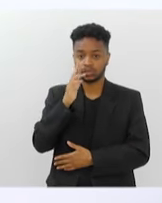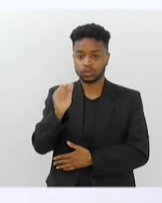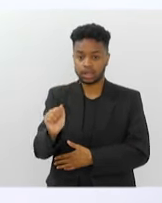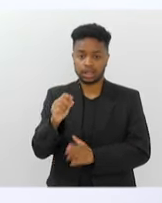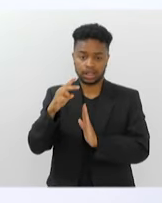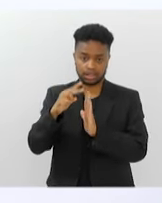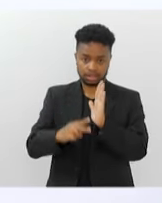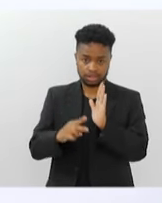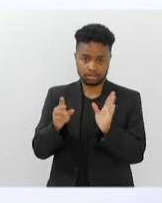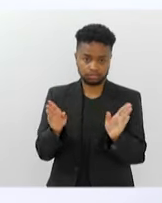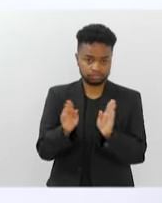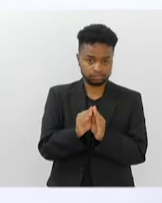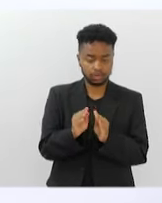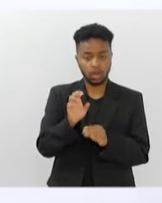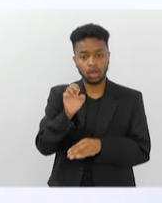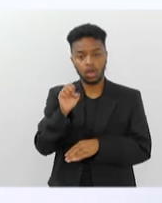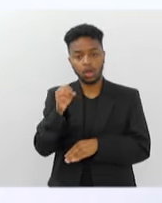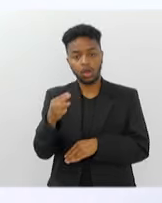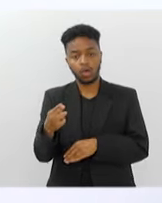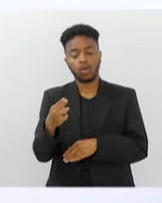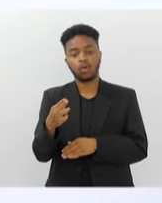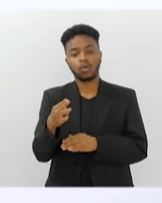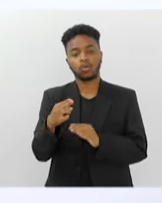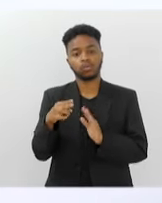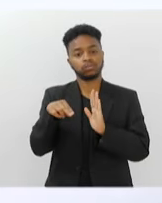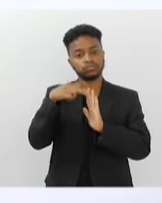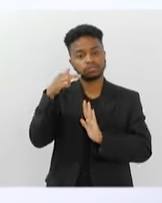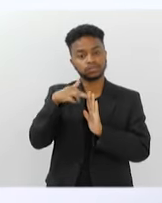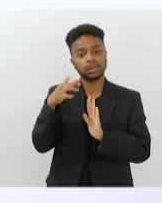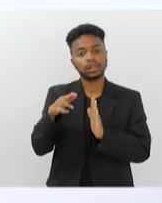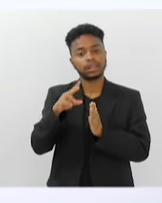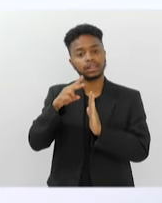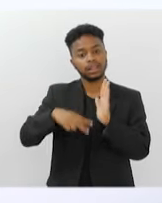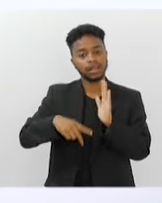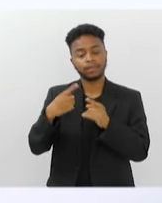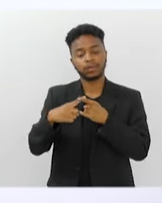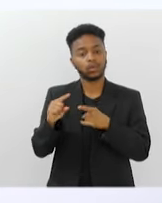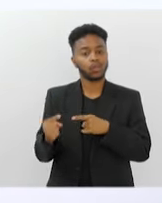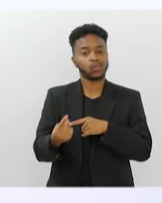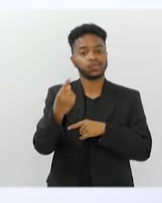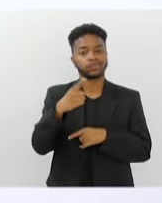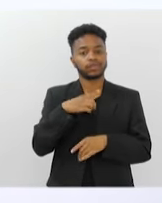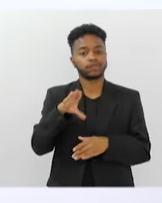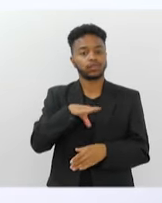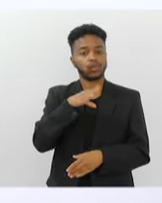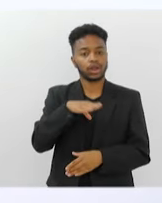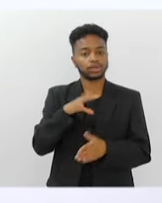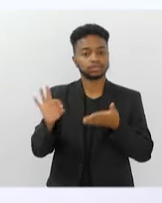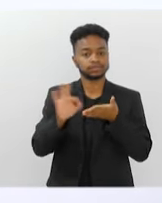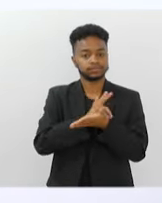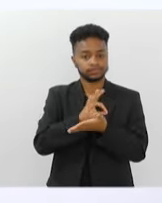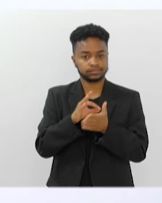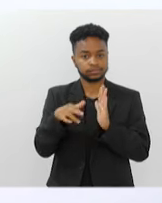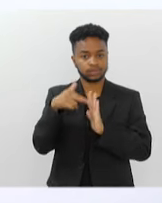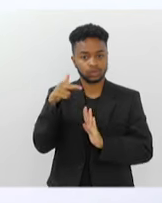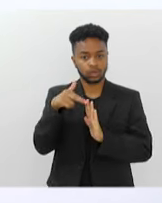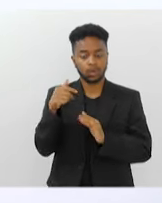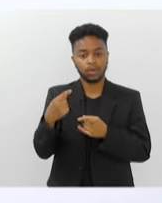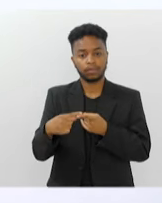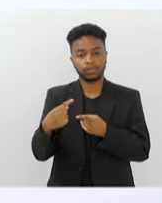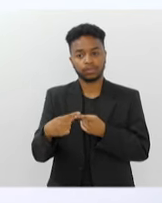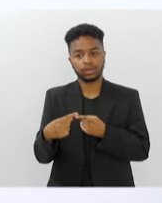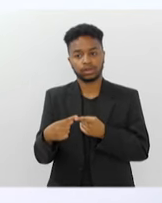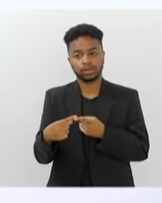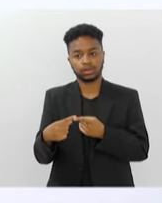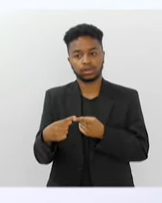ou a sua totalidade dessa resolução assinada pelo Vittor Avan porque acho que foi o único que teve coragem de assinar essa essa resolução lá né porque